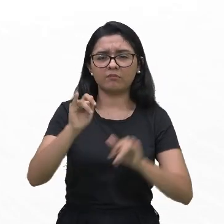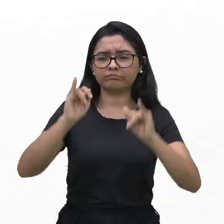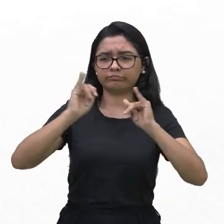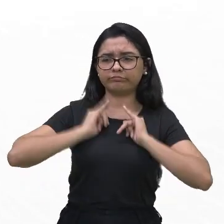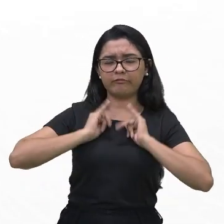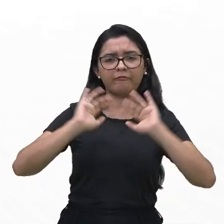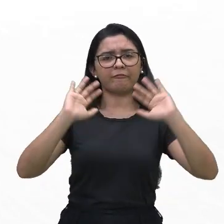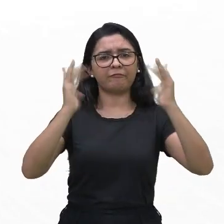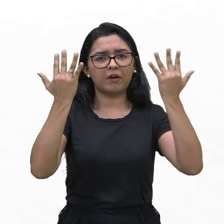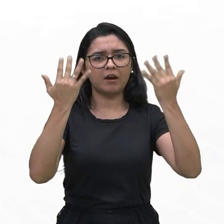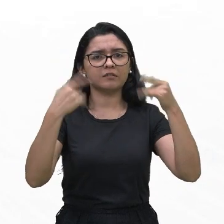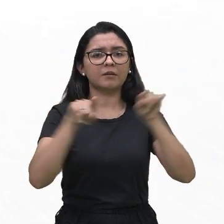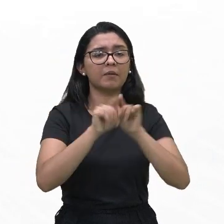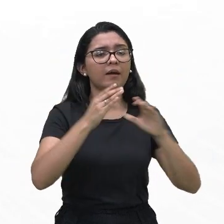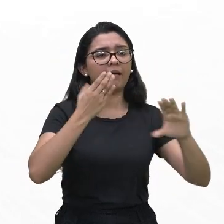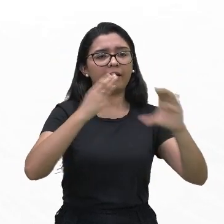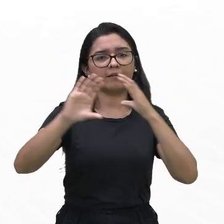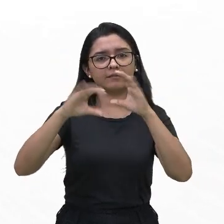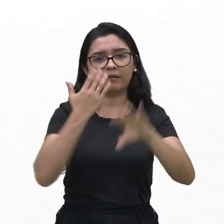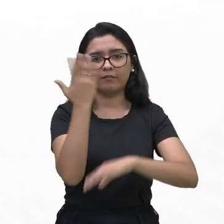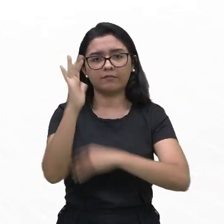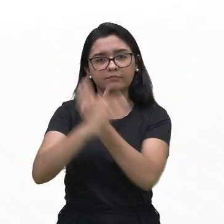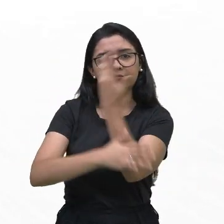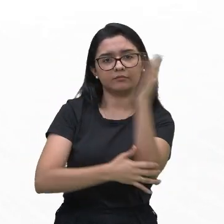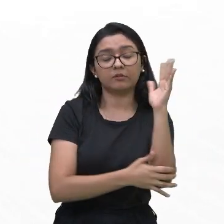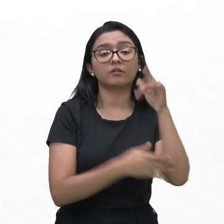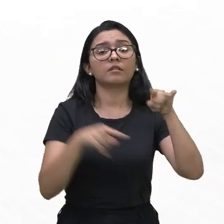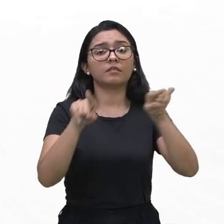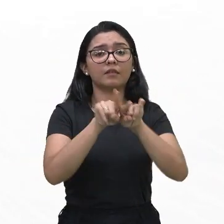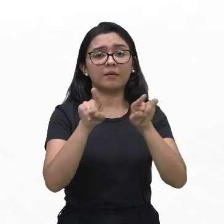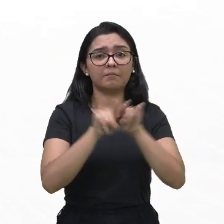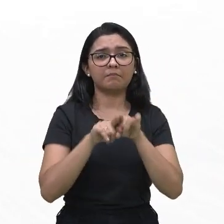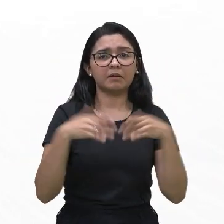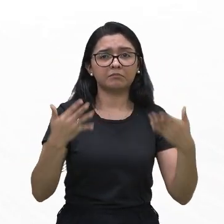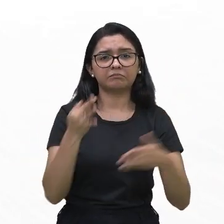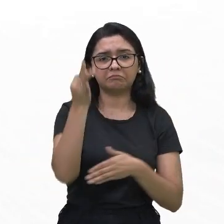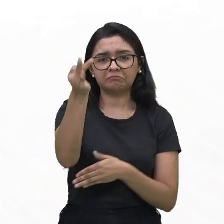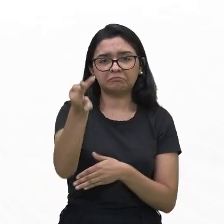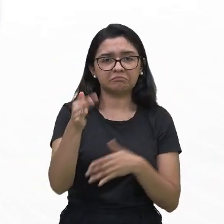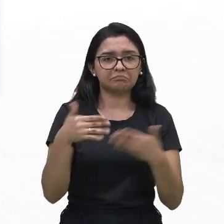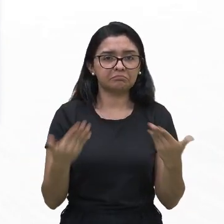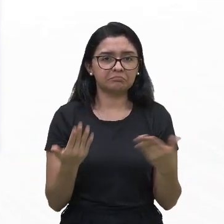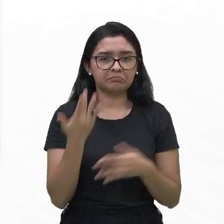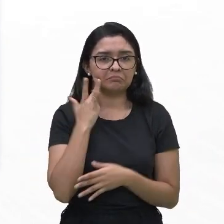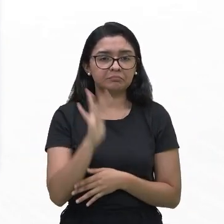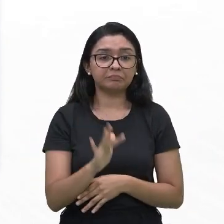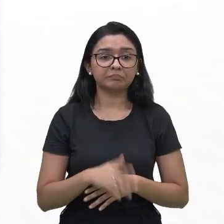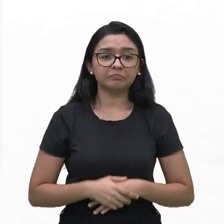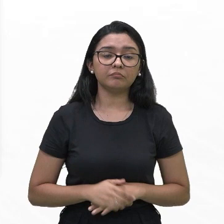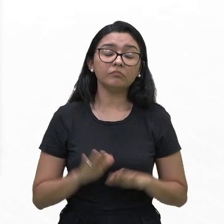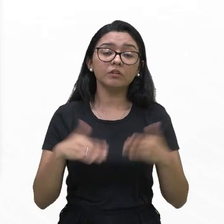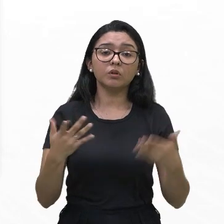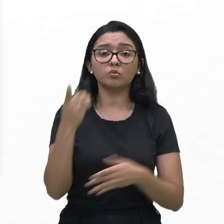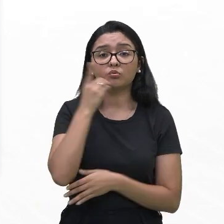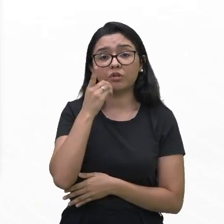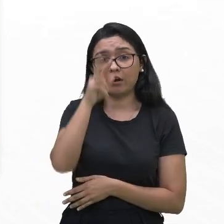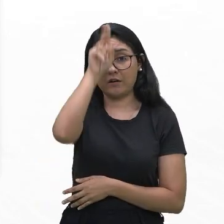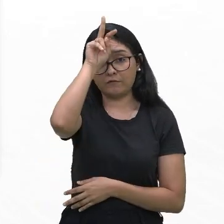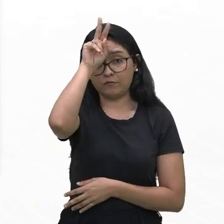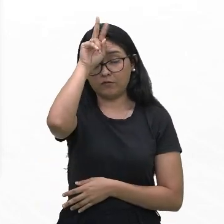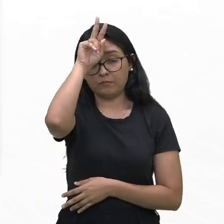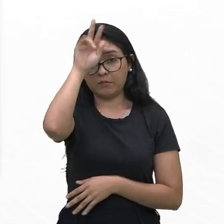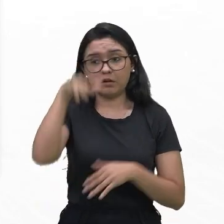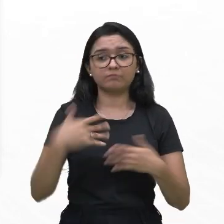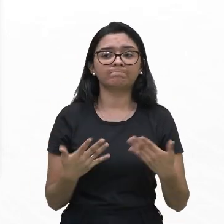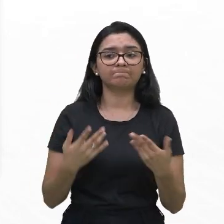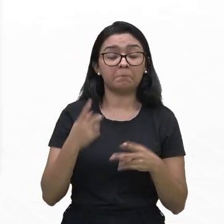festejar, espalhar seu belo canto pela floresta, temer futuras adversidades. Um dia, uma das formigas,